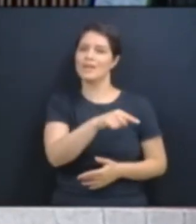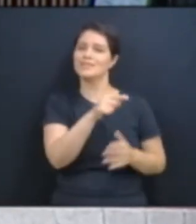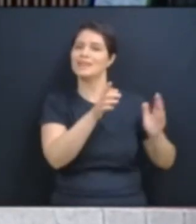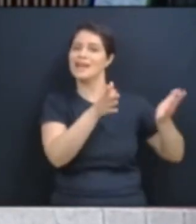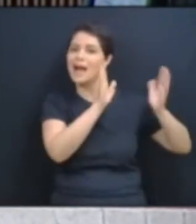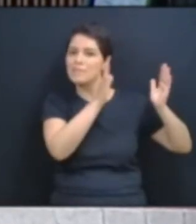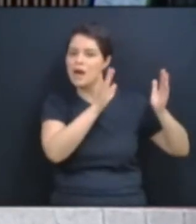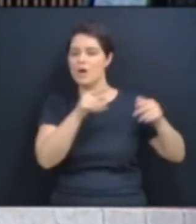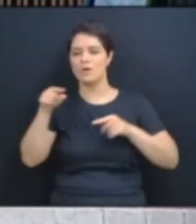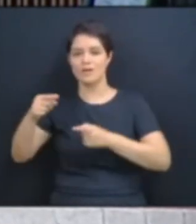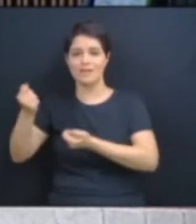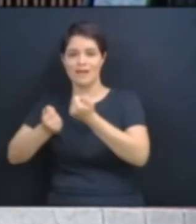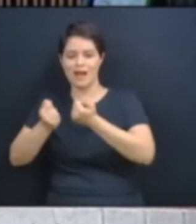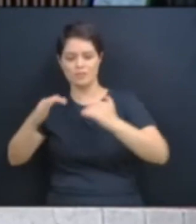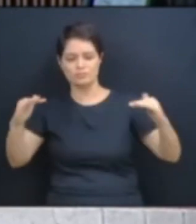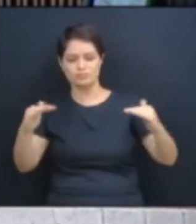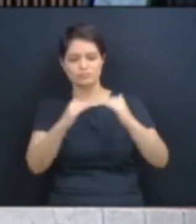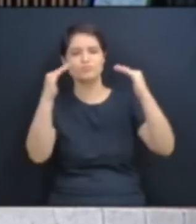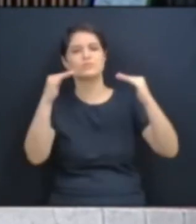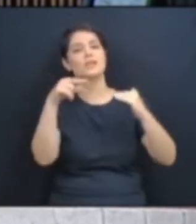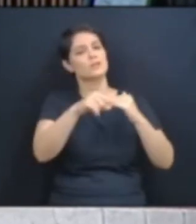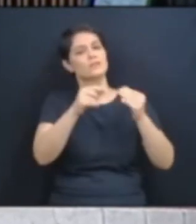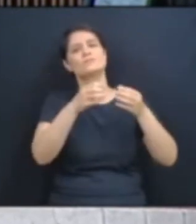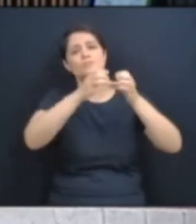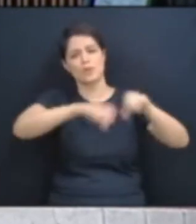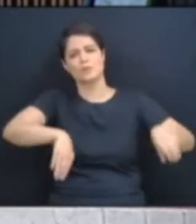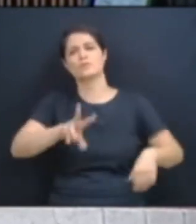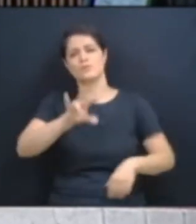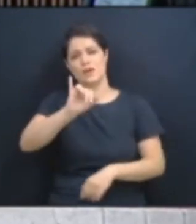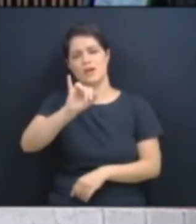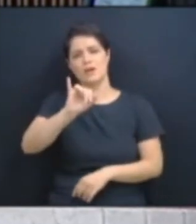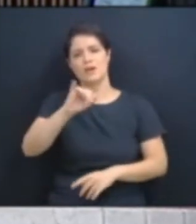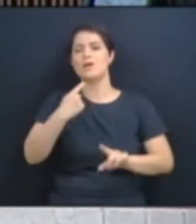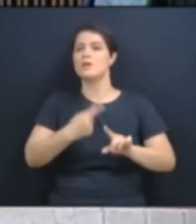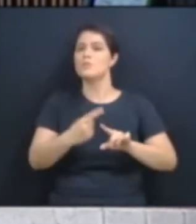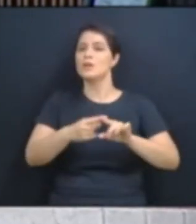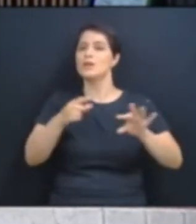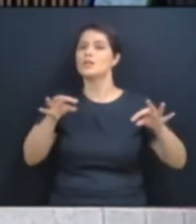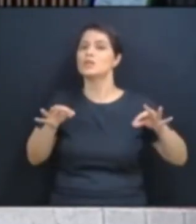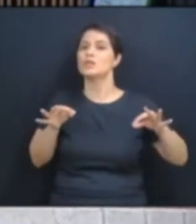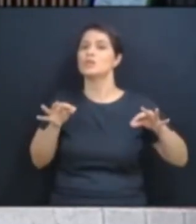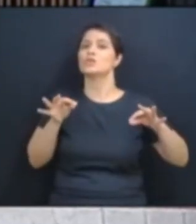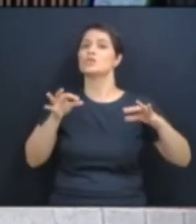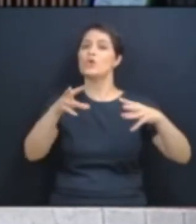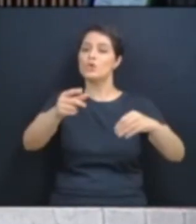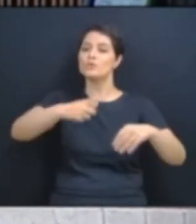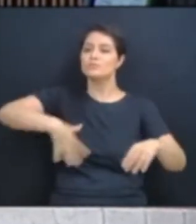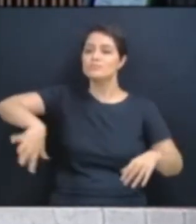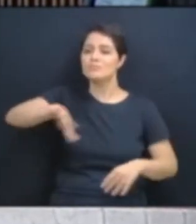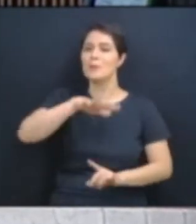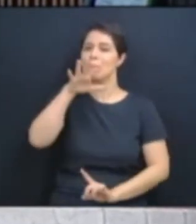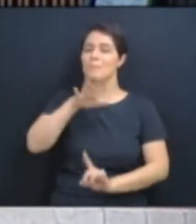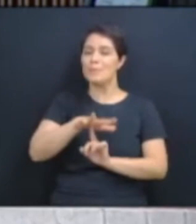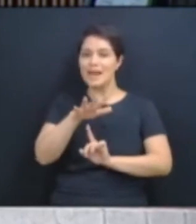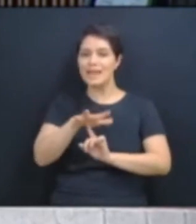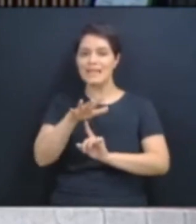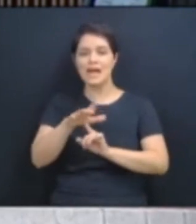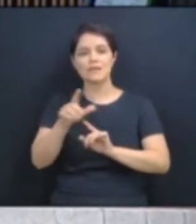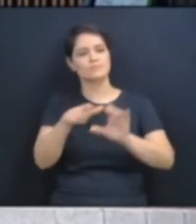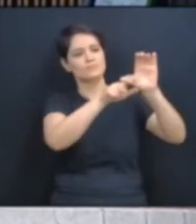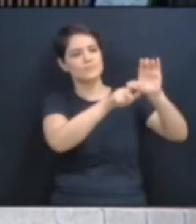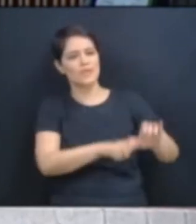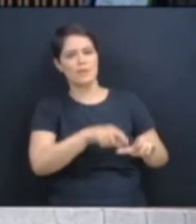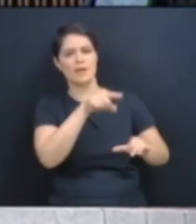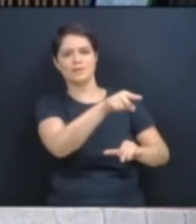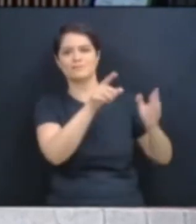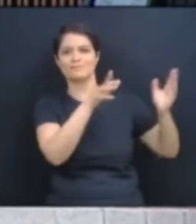prejuízo. Nós fazemos a conta porque toda a produção do Paraná é sobre o eixo comercial. Tudo que a gente consome é